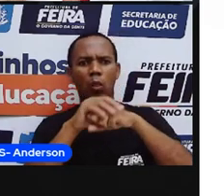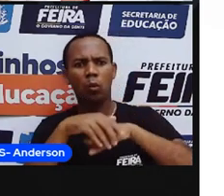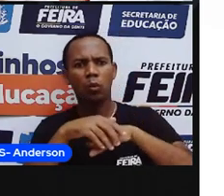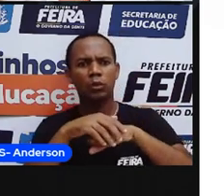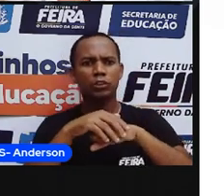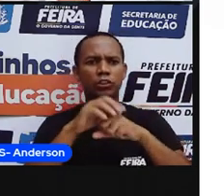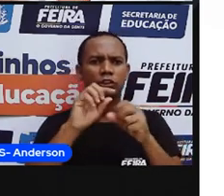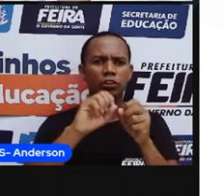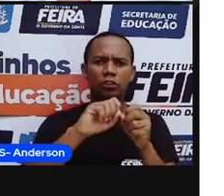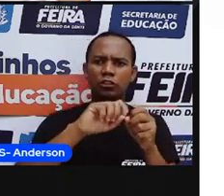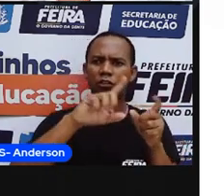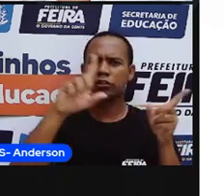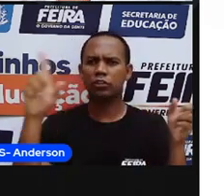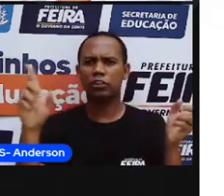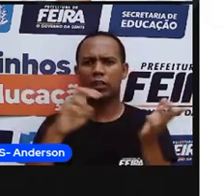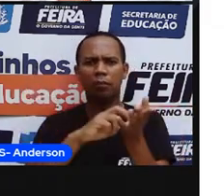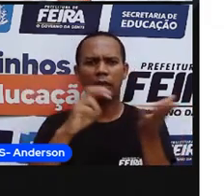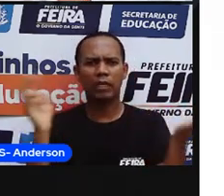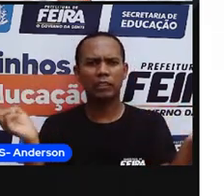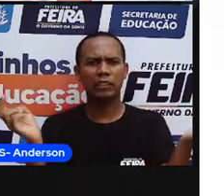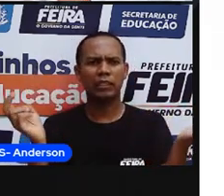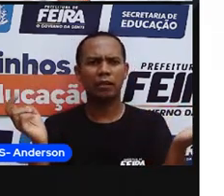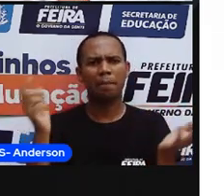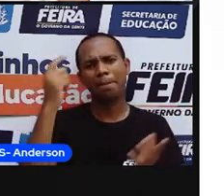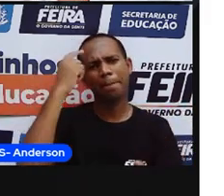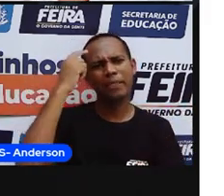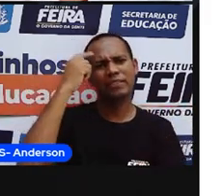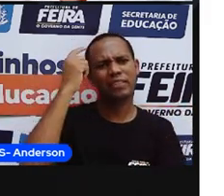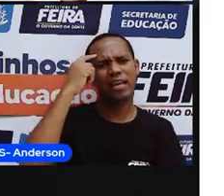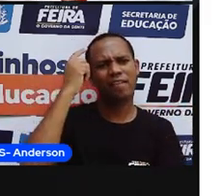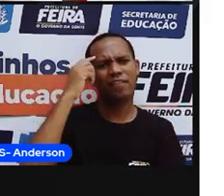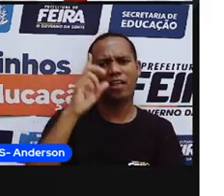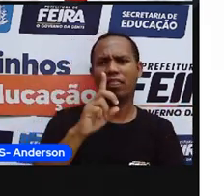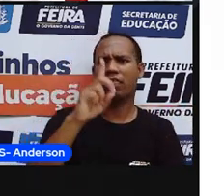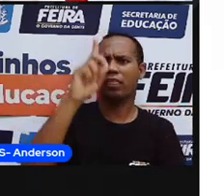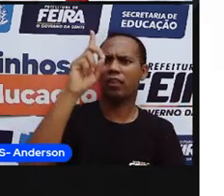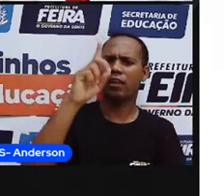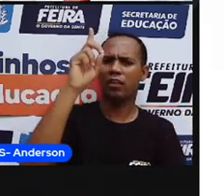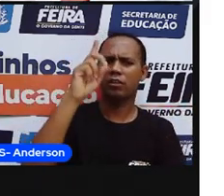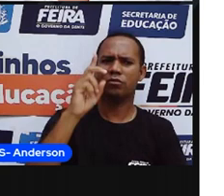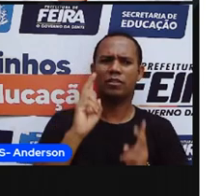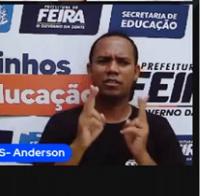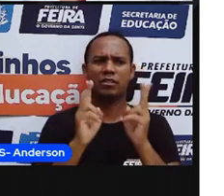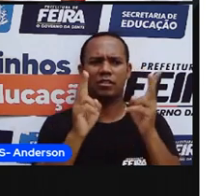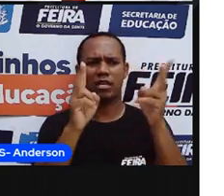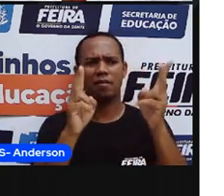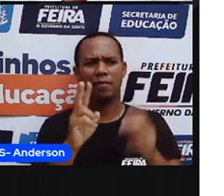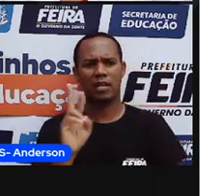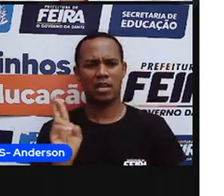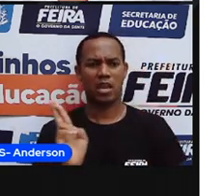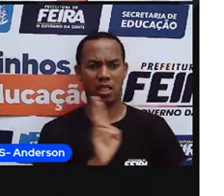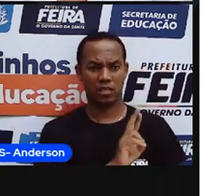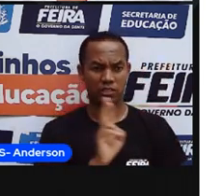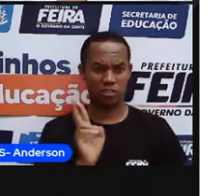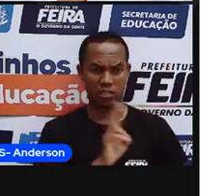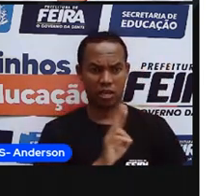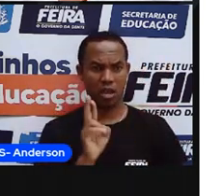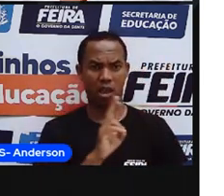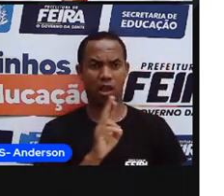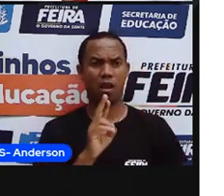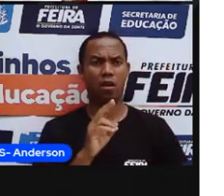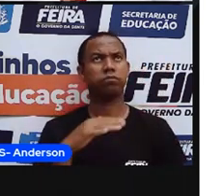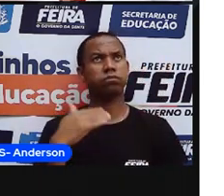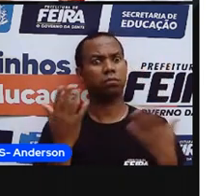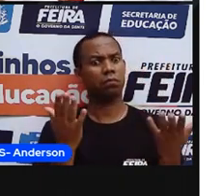E simplesmente associavam tudo isso aos deuses, né? Estava sempre atrelado à religião, tinha sempre a justificativa